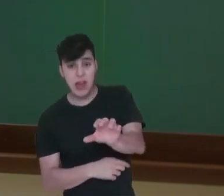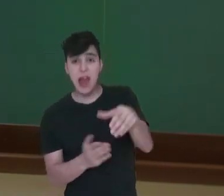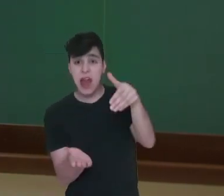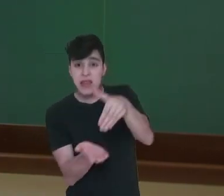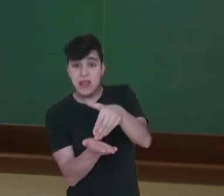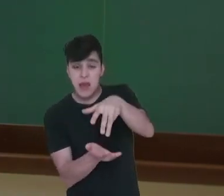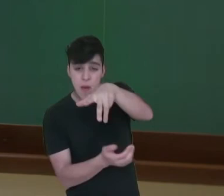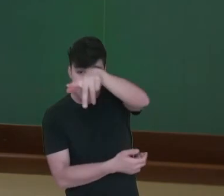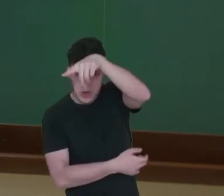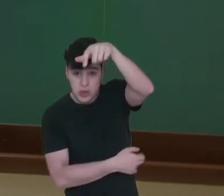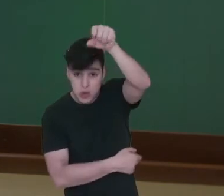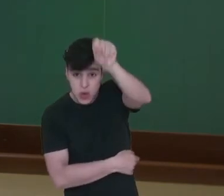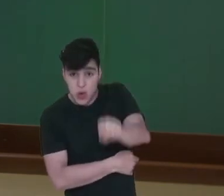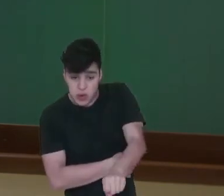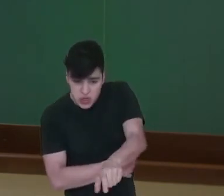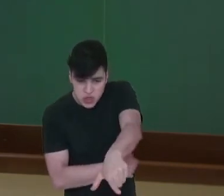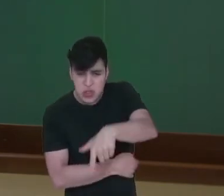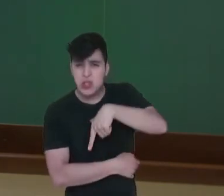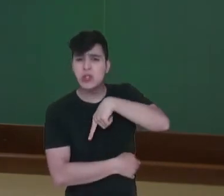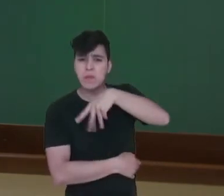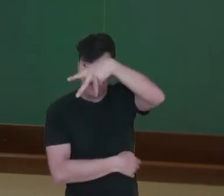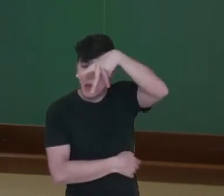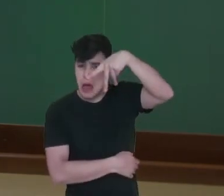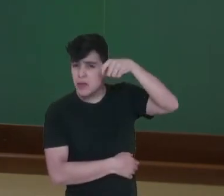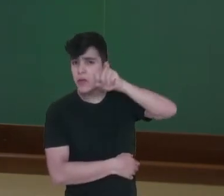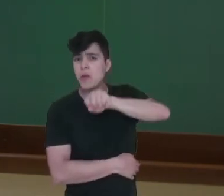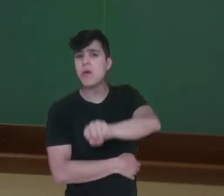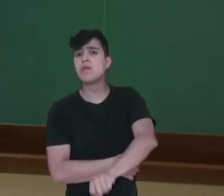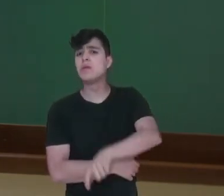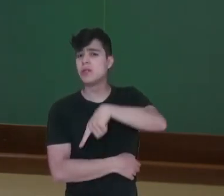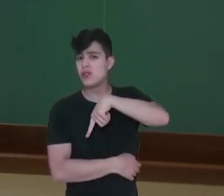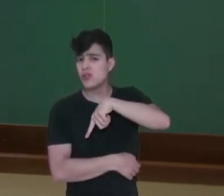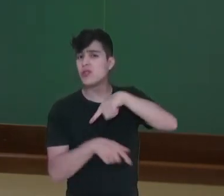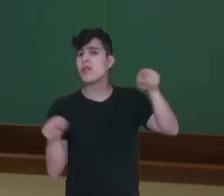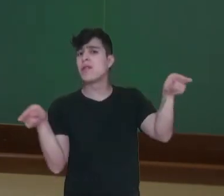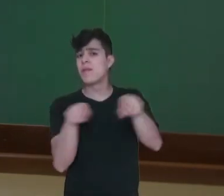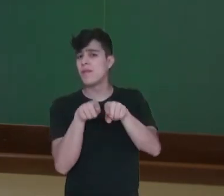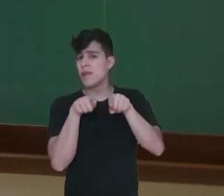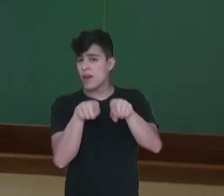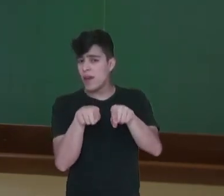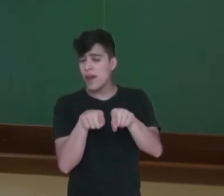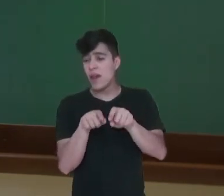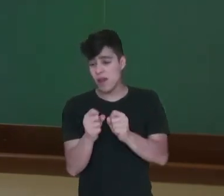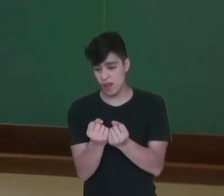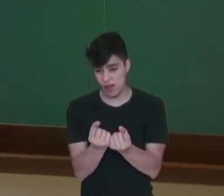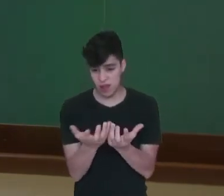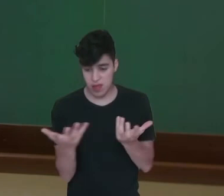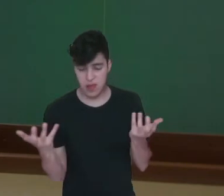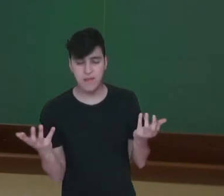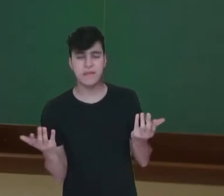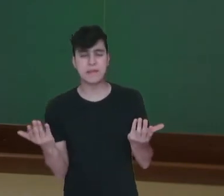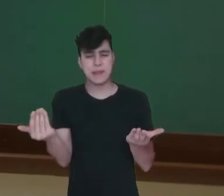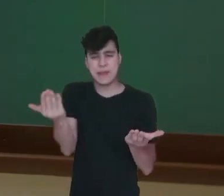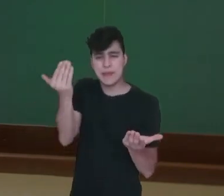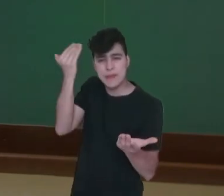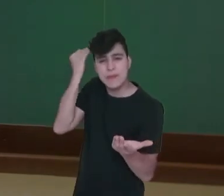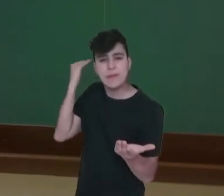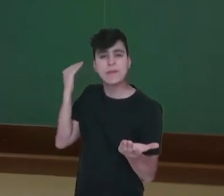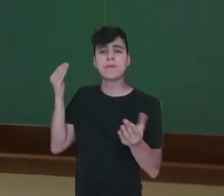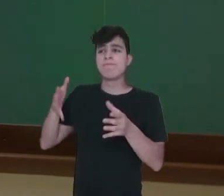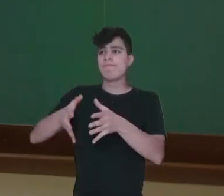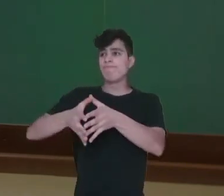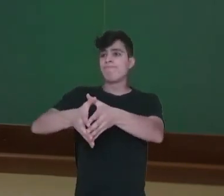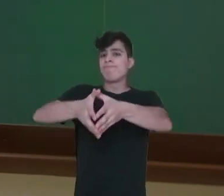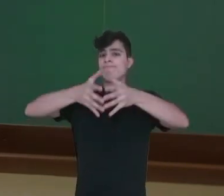Grosso do Sul, com algumas partes ali cobertas pela Floresta Atlântica. Então, o quanto era também imensa, né,